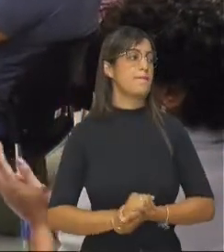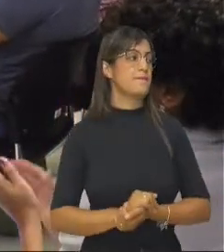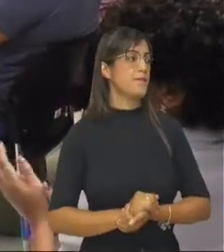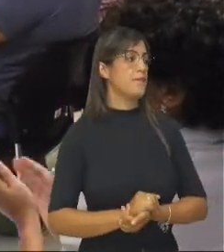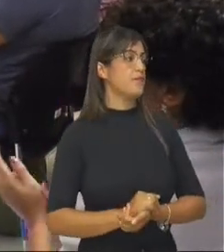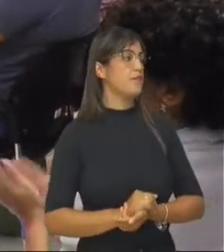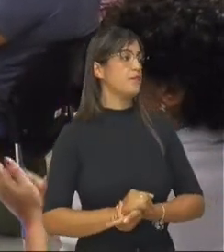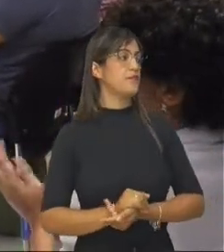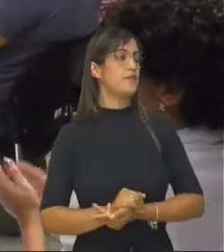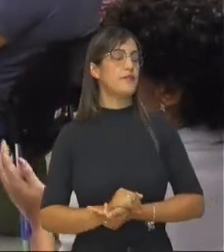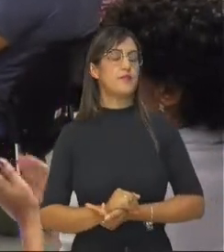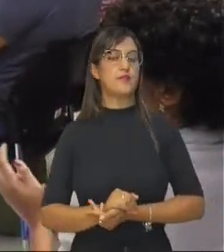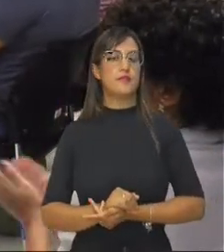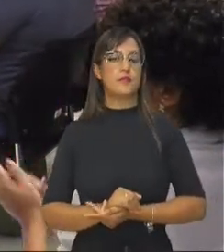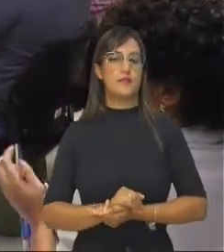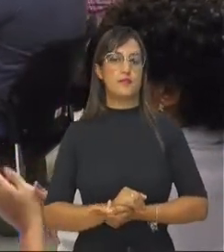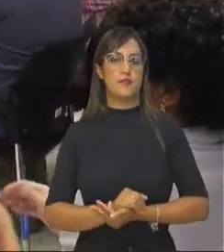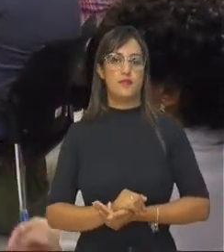Por favor.